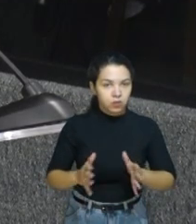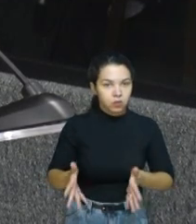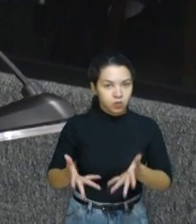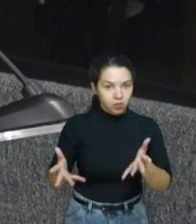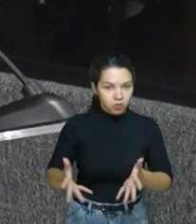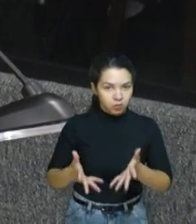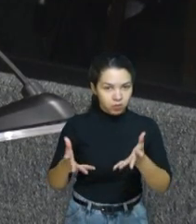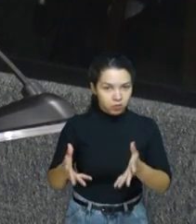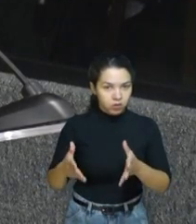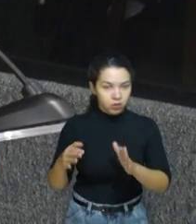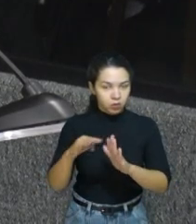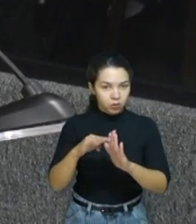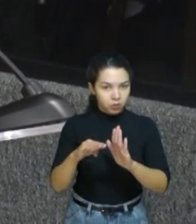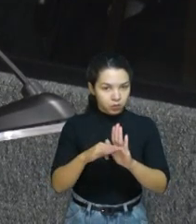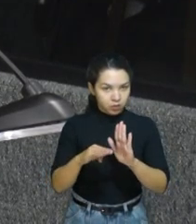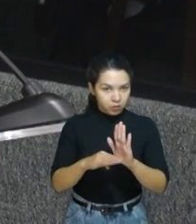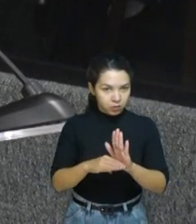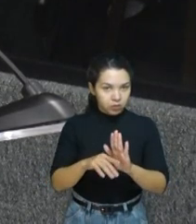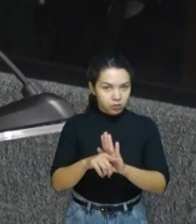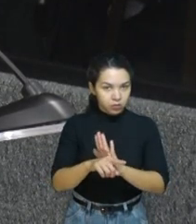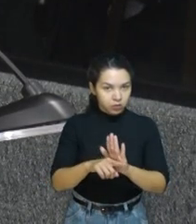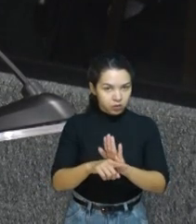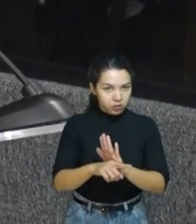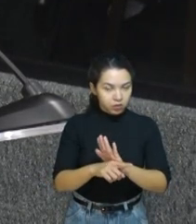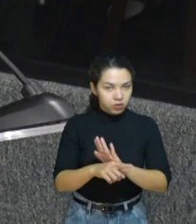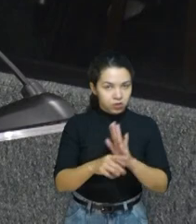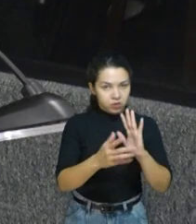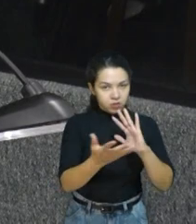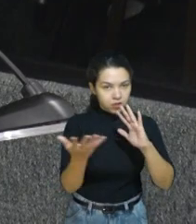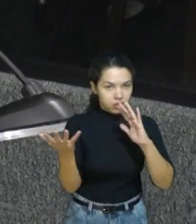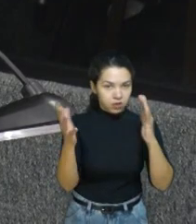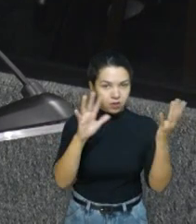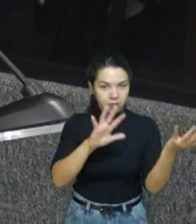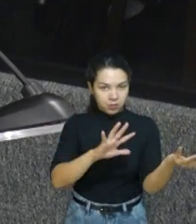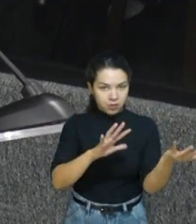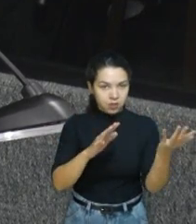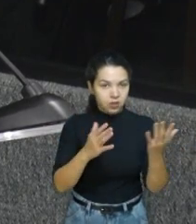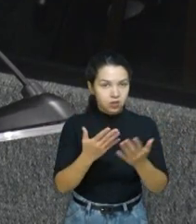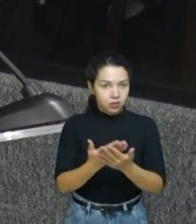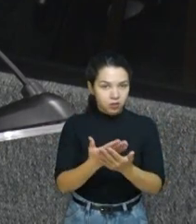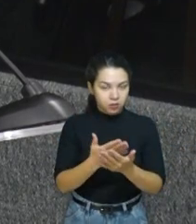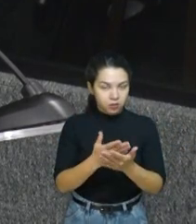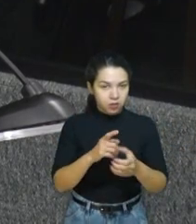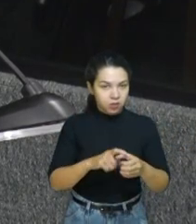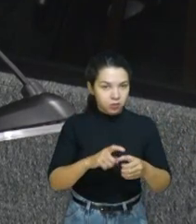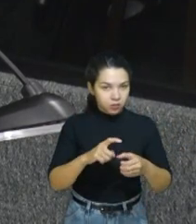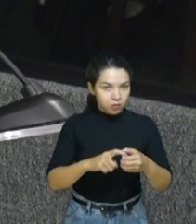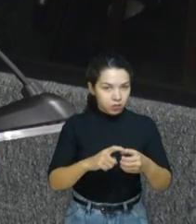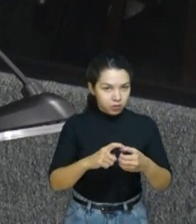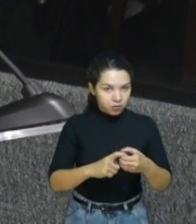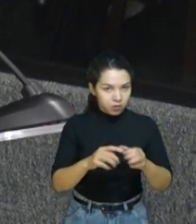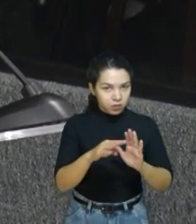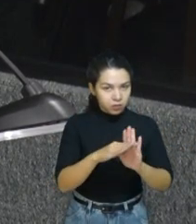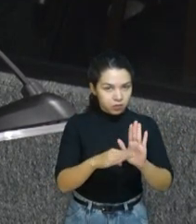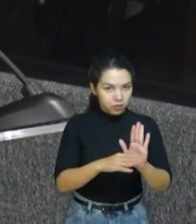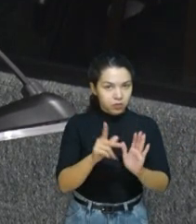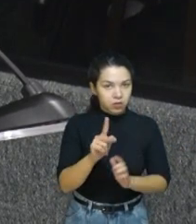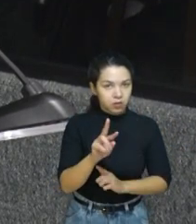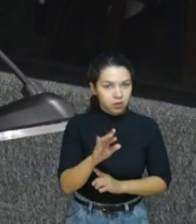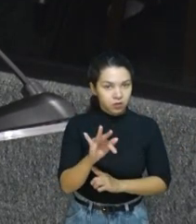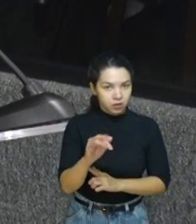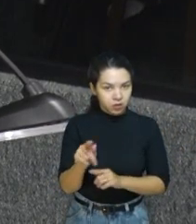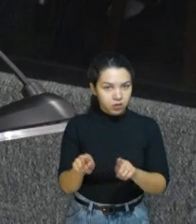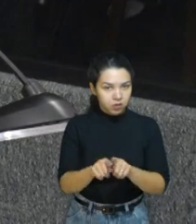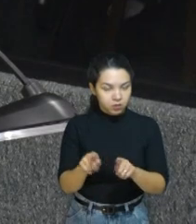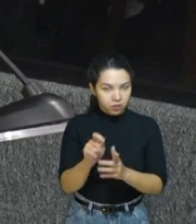Pesquisa Climática. Ela é membro do Comitê Científico do Programa PIRATA e também editora associada da revista